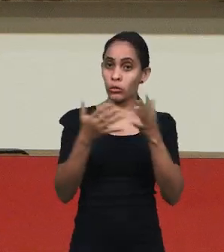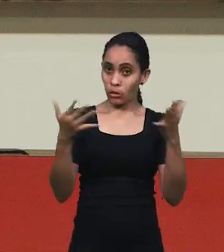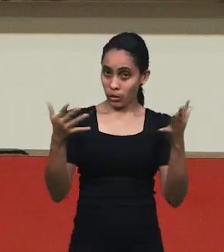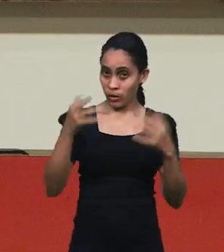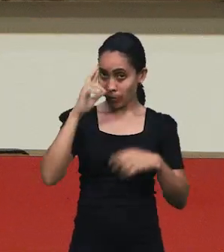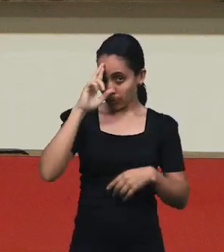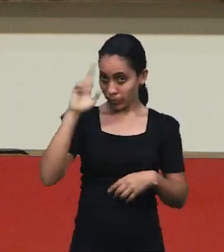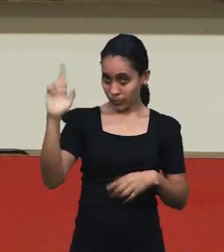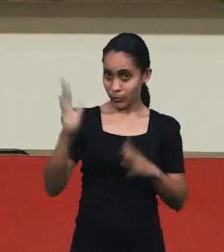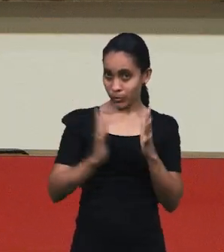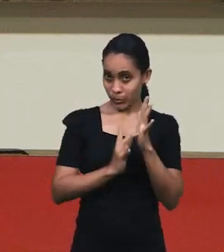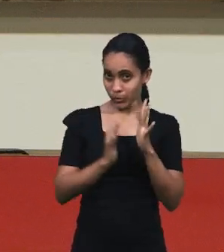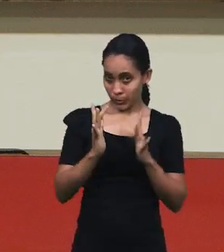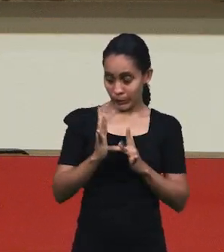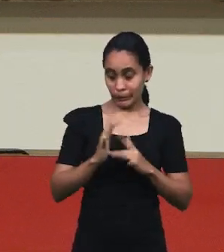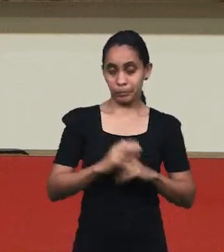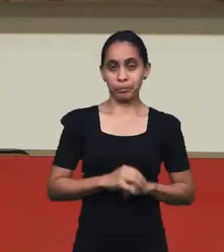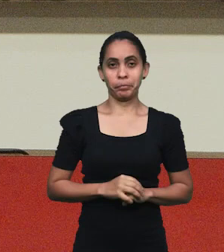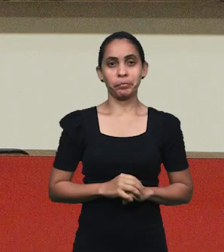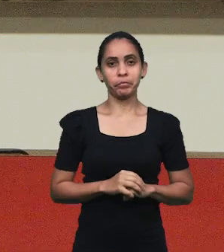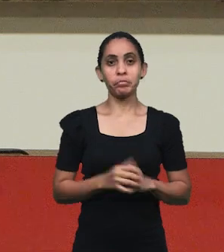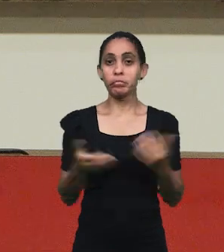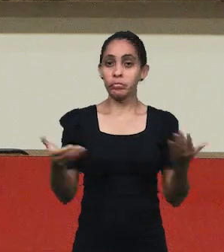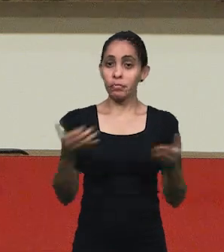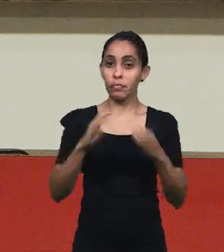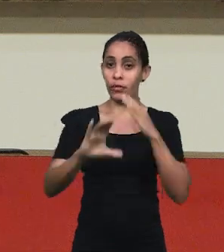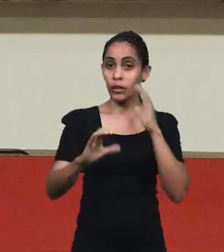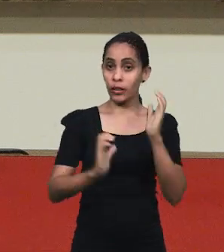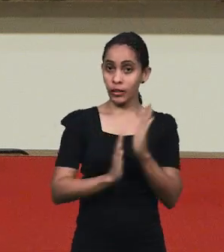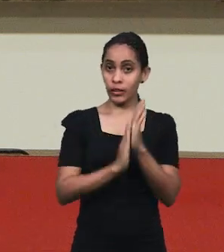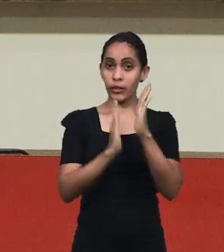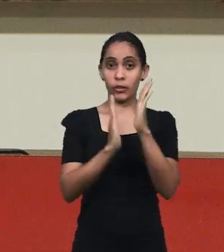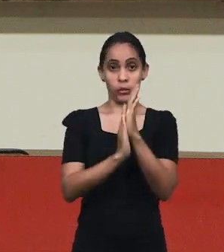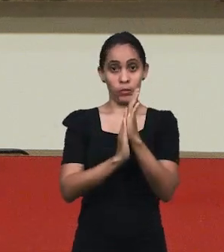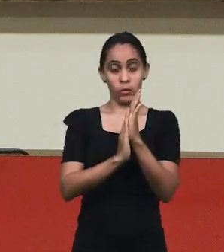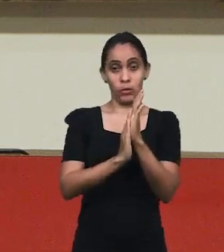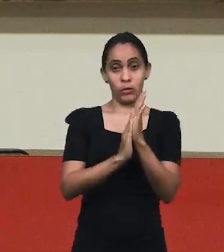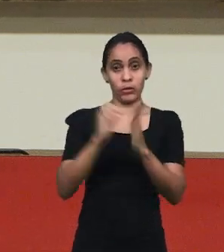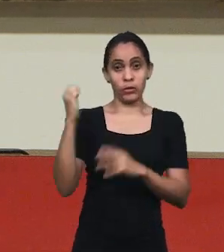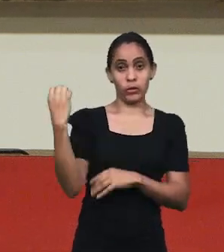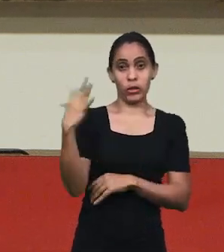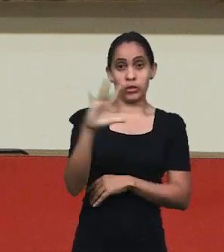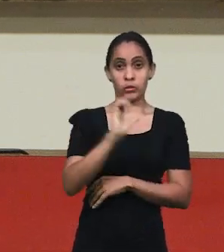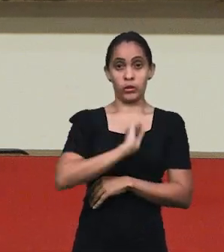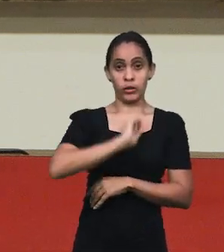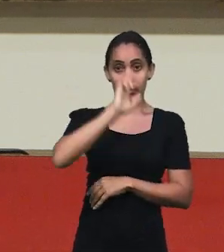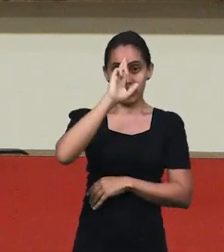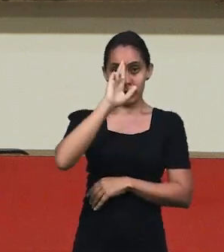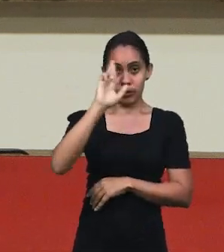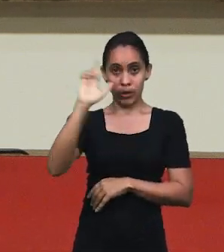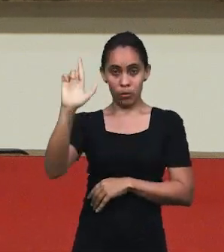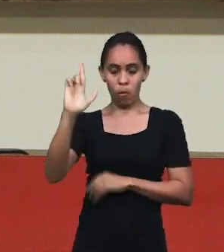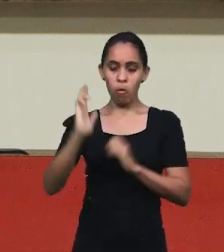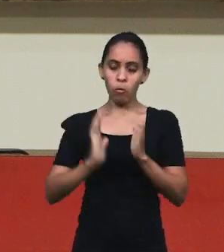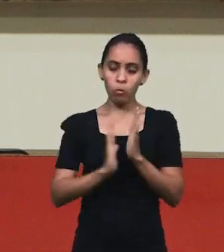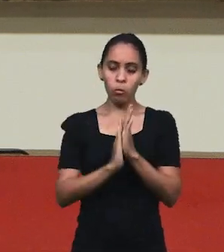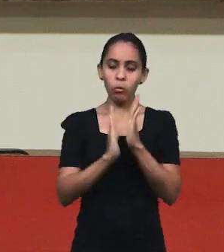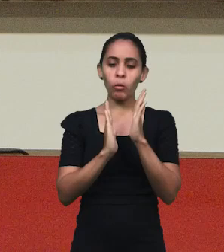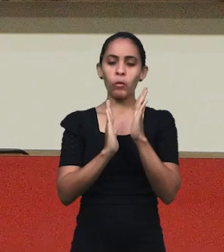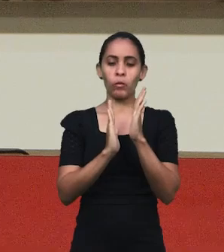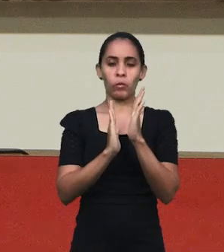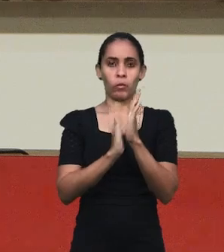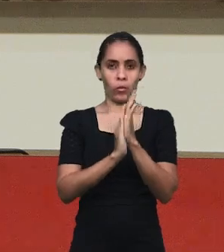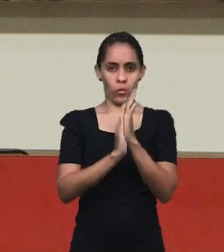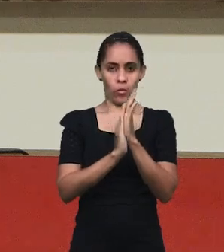Glórias ao Senhor Jesus. Nós vamos cantar mais um louvor de glorificação.